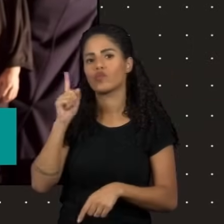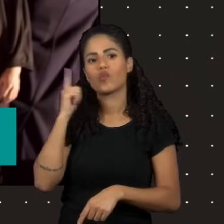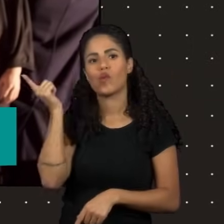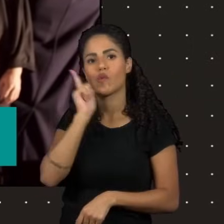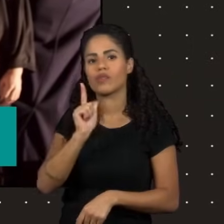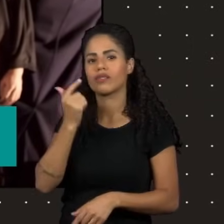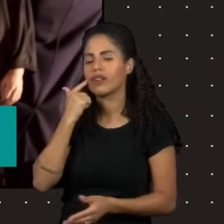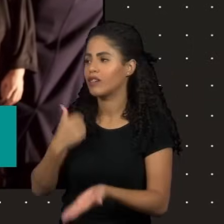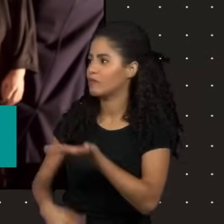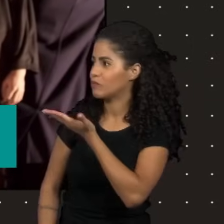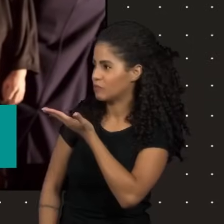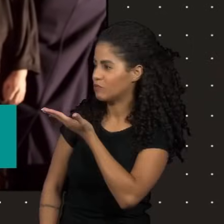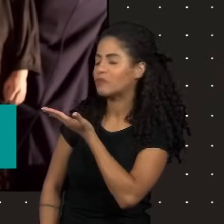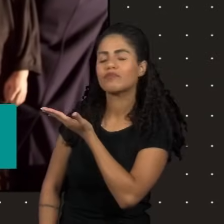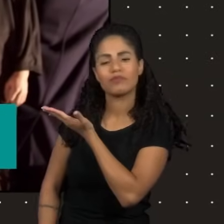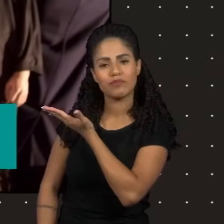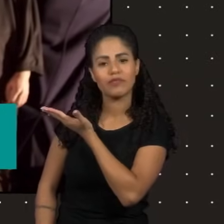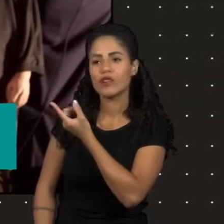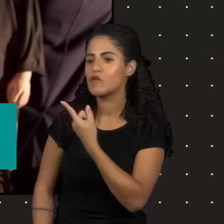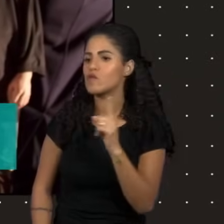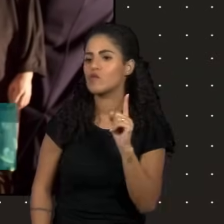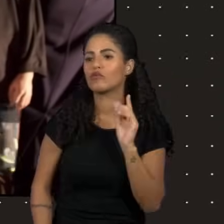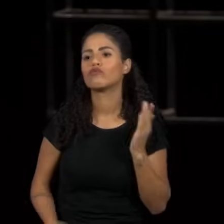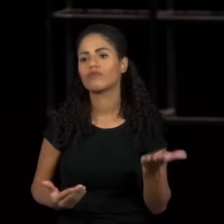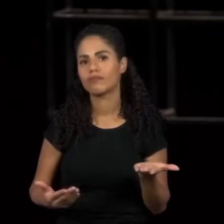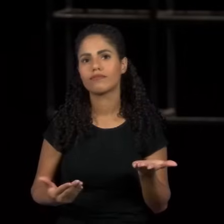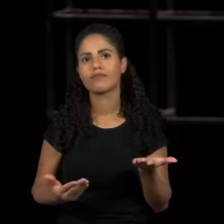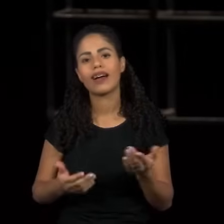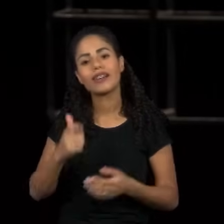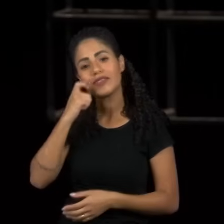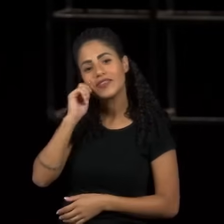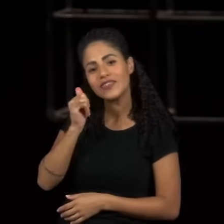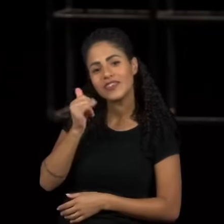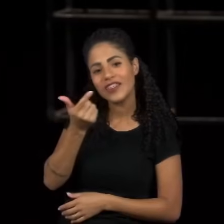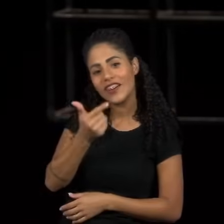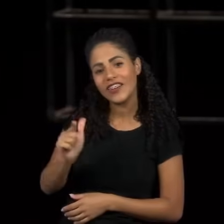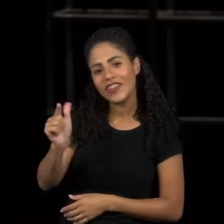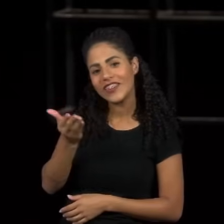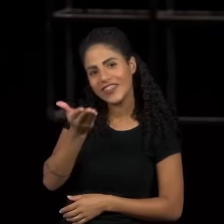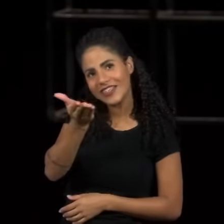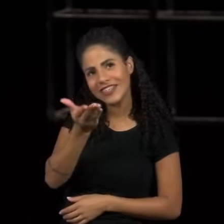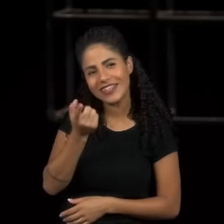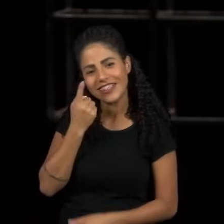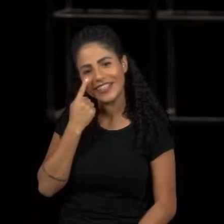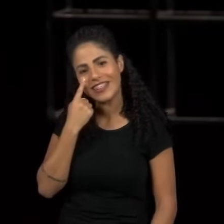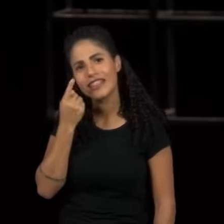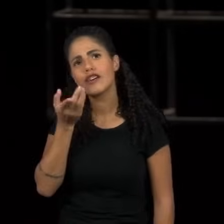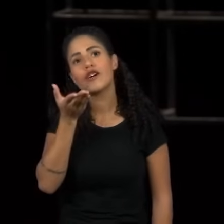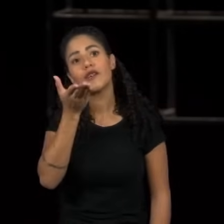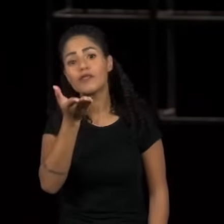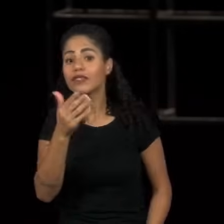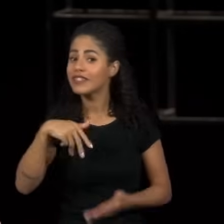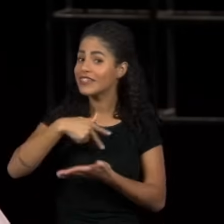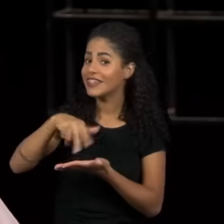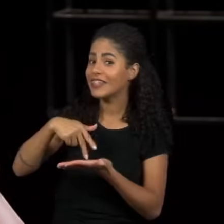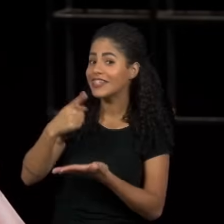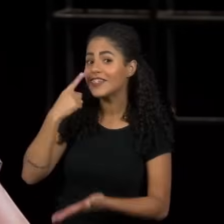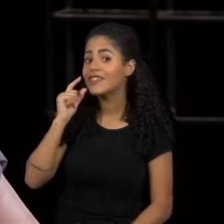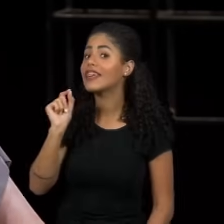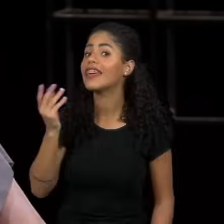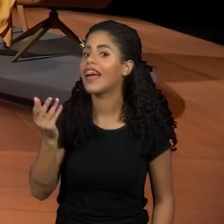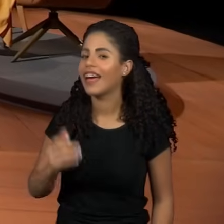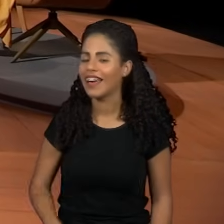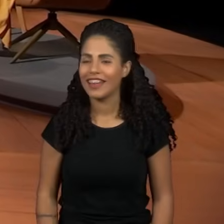Vlad, maravilhoso. É. Mais um depoimento para você, Selma. Ah. Agora, é você e a dança. Vamos ver de quem